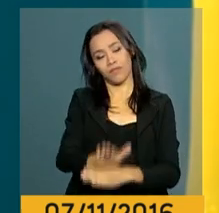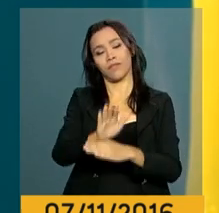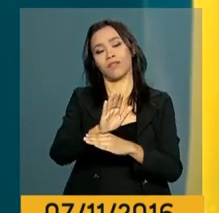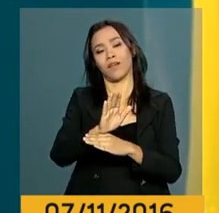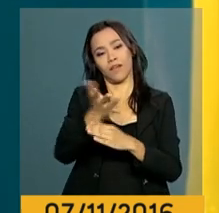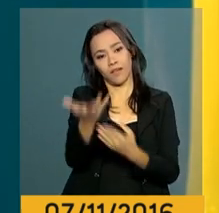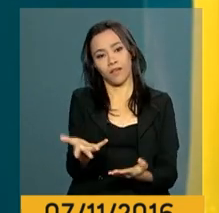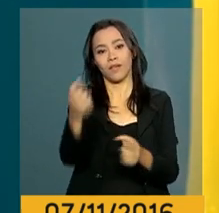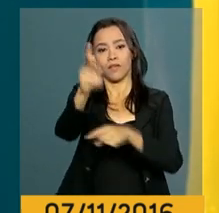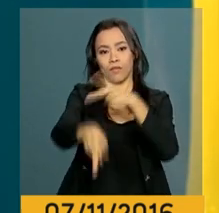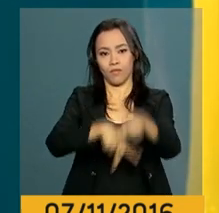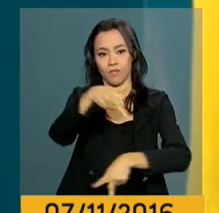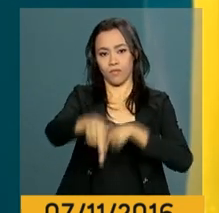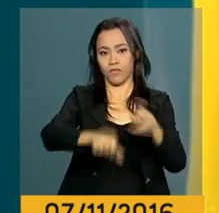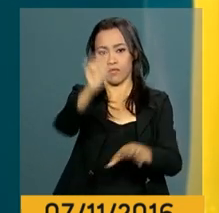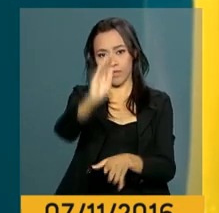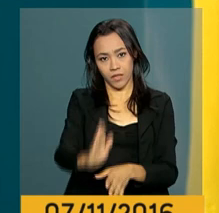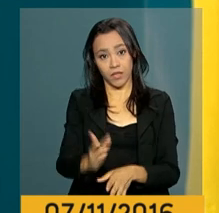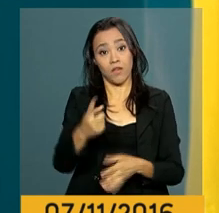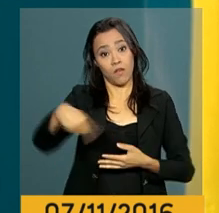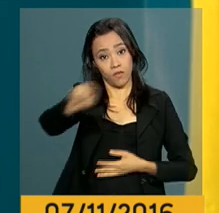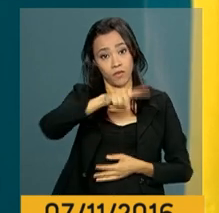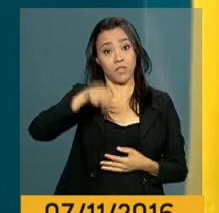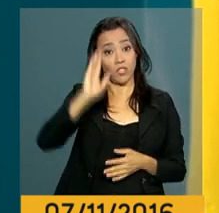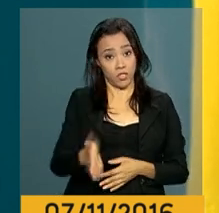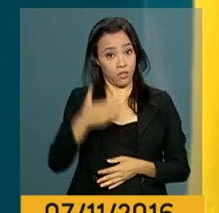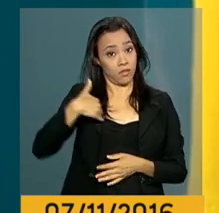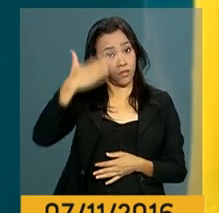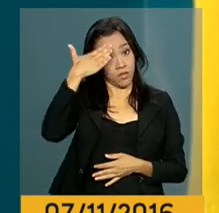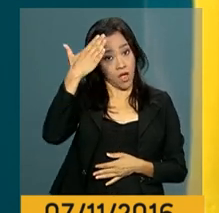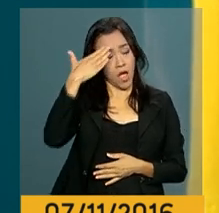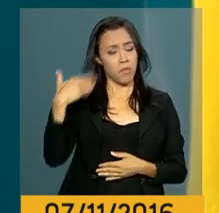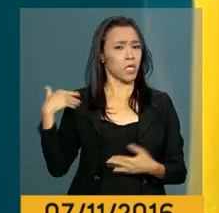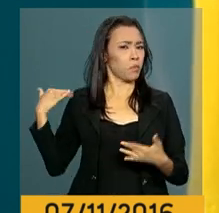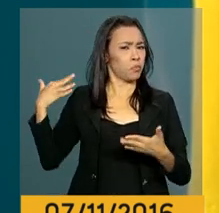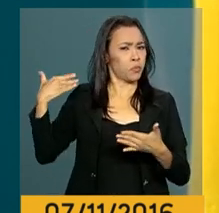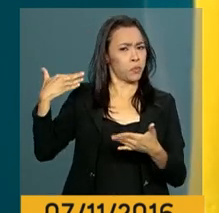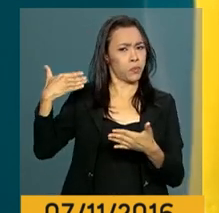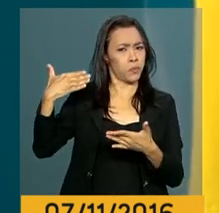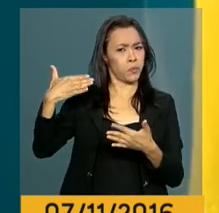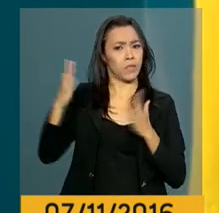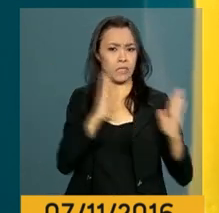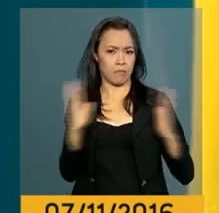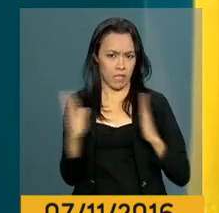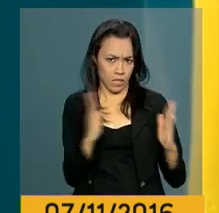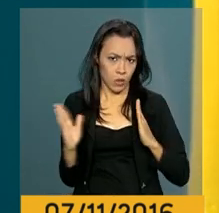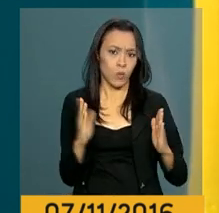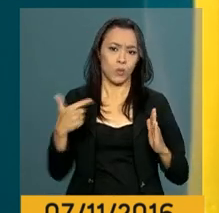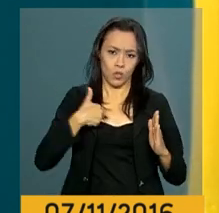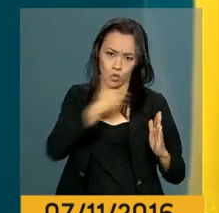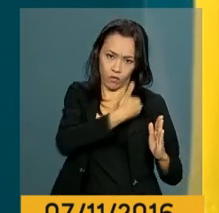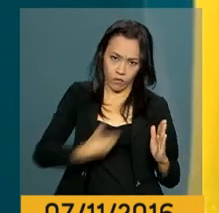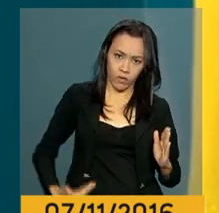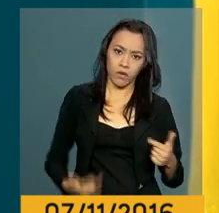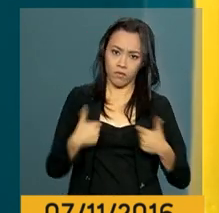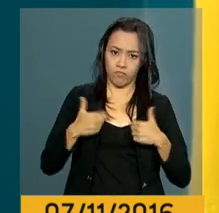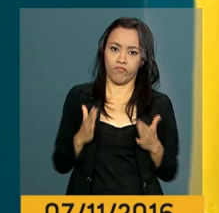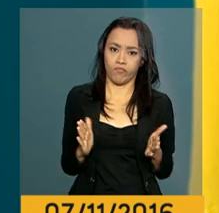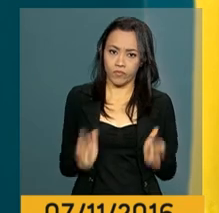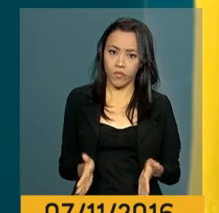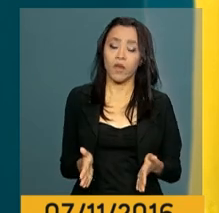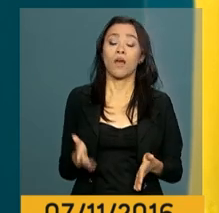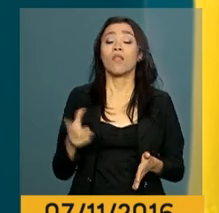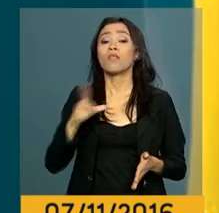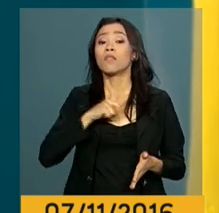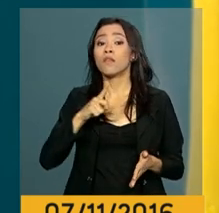para todo o povo brasileiro. Os senhores sabem que ao longo desse breve período, nós temos tido